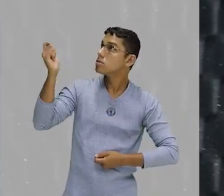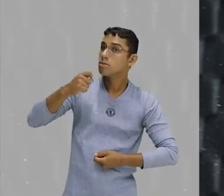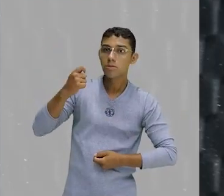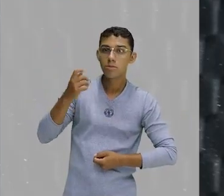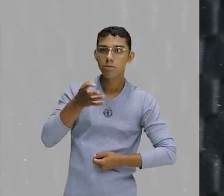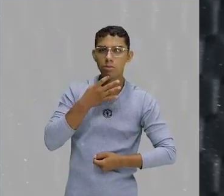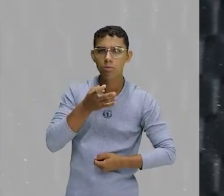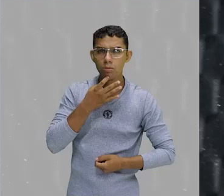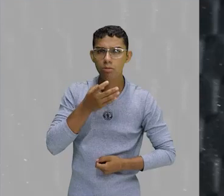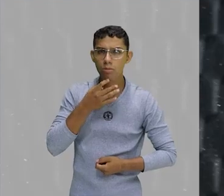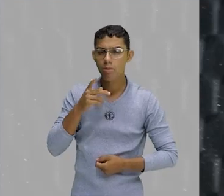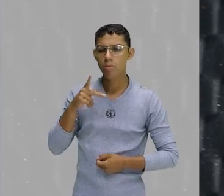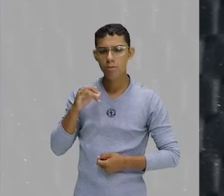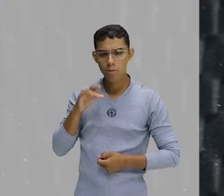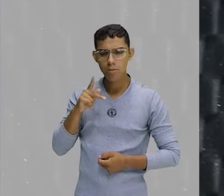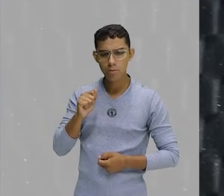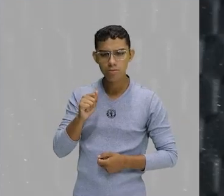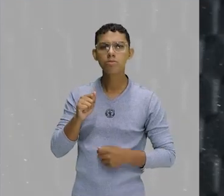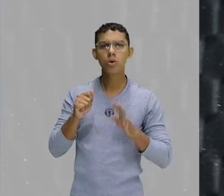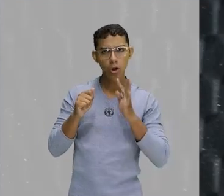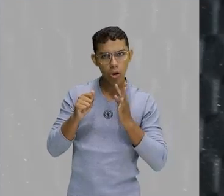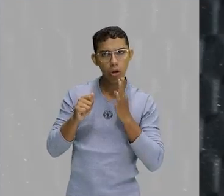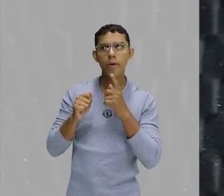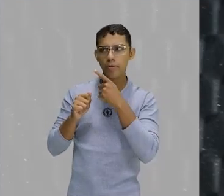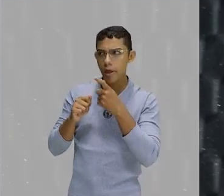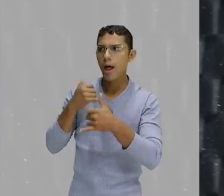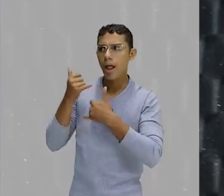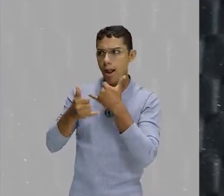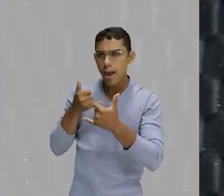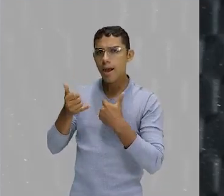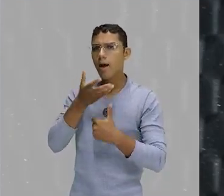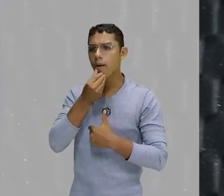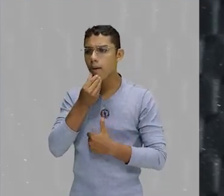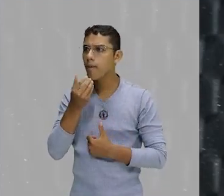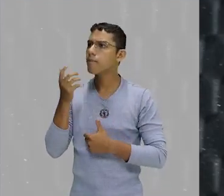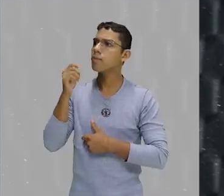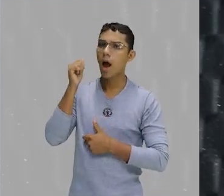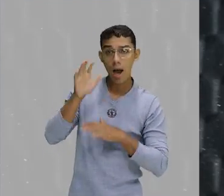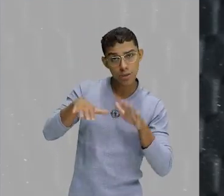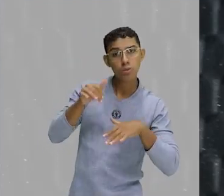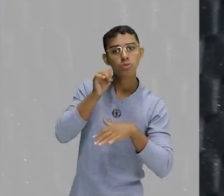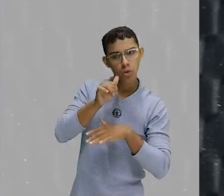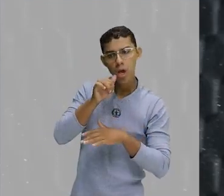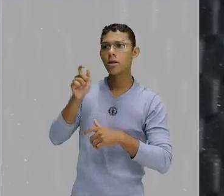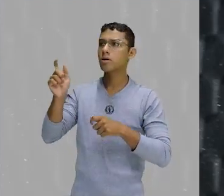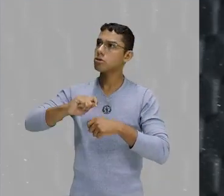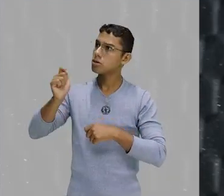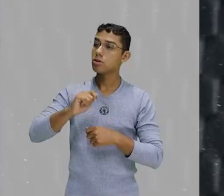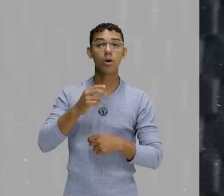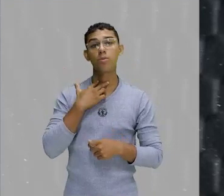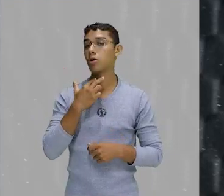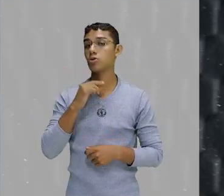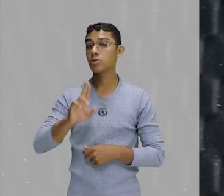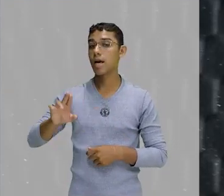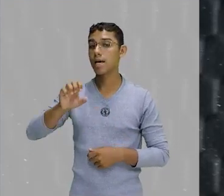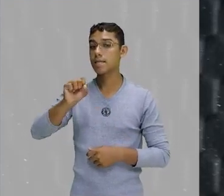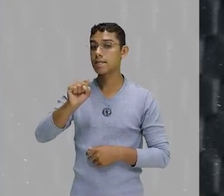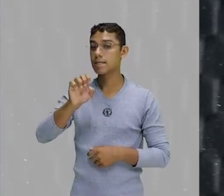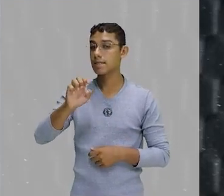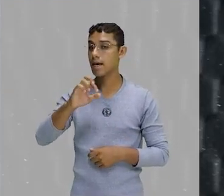tá? Aí que é tão bacana ver, né, os meninos correndo para cortar pipa, só não pode usar cerol,